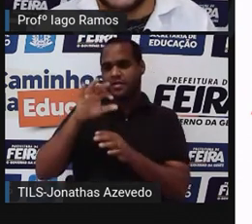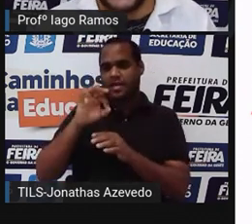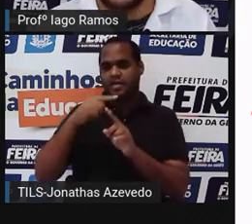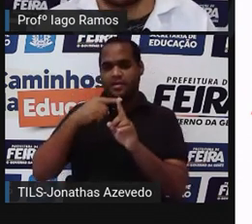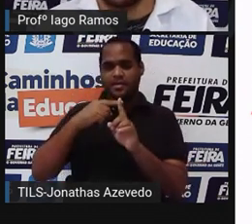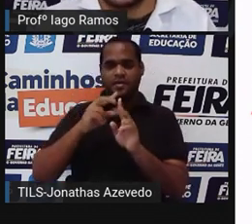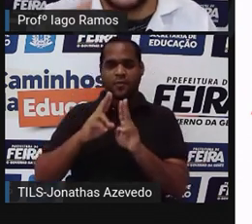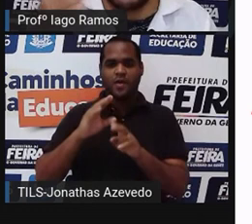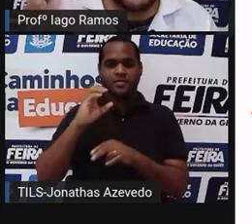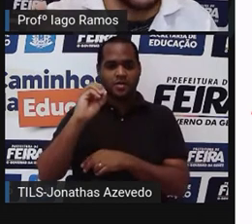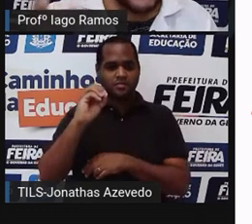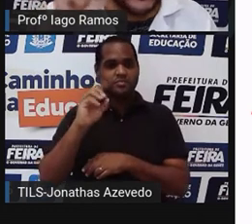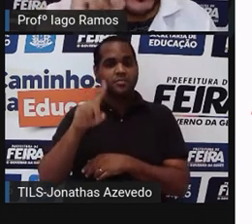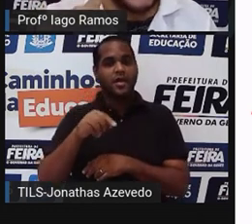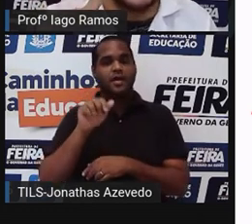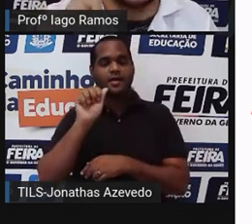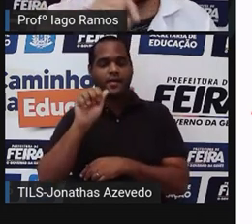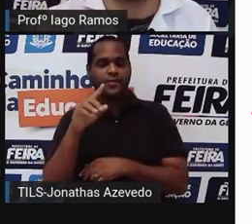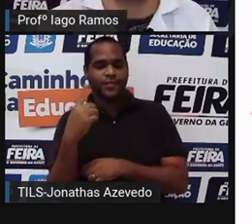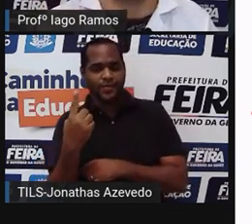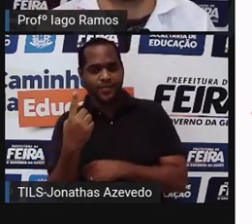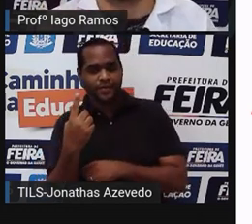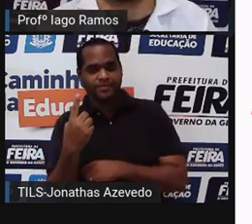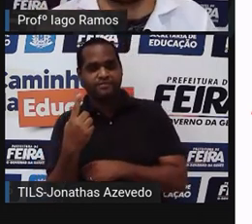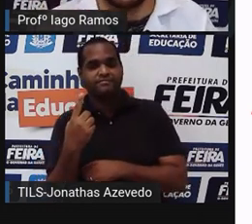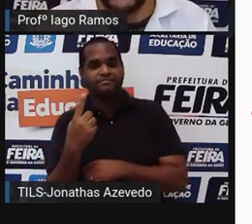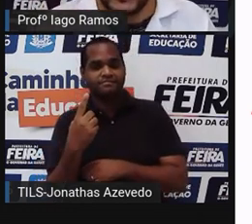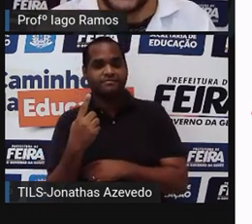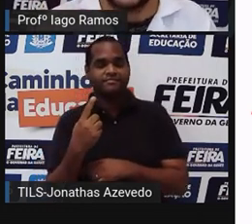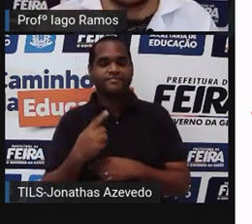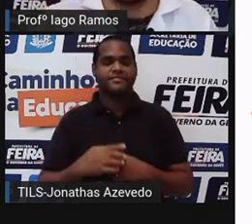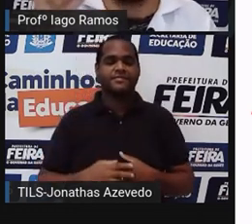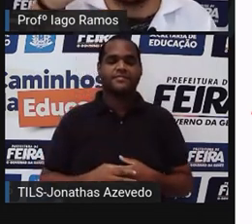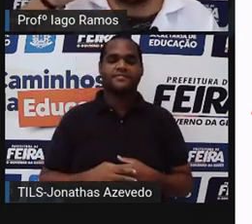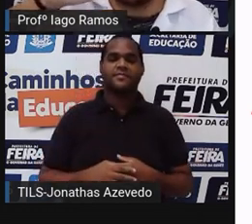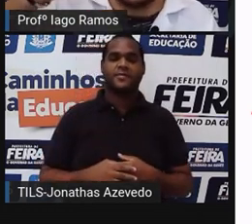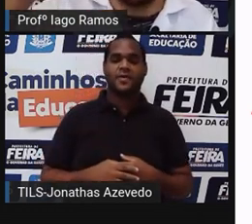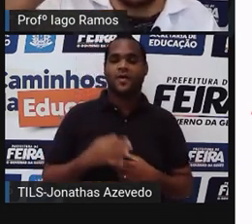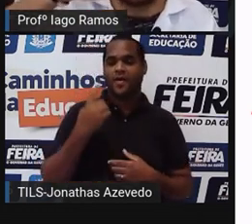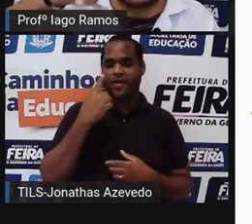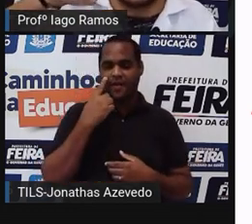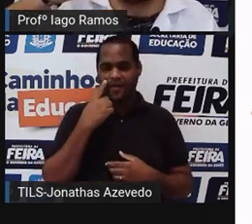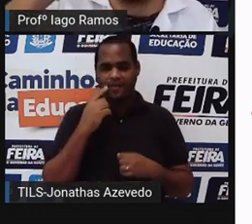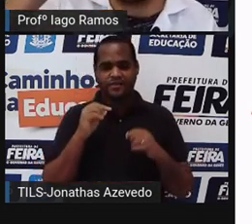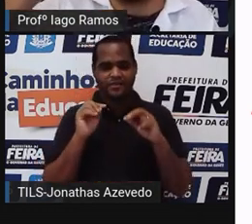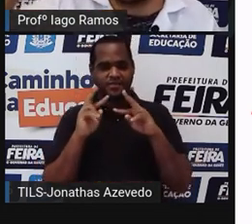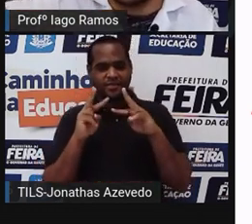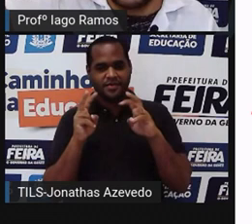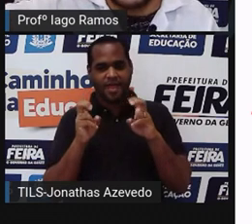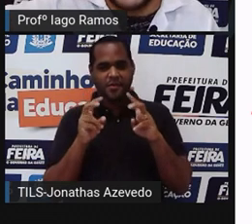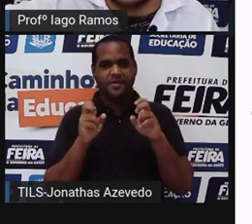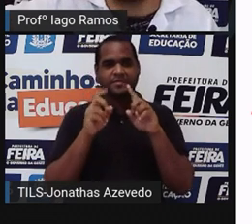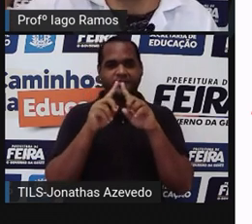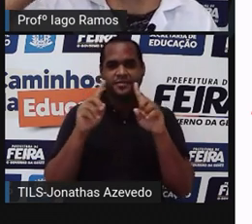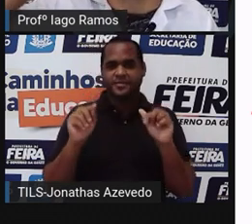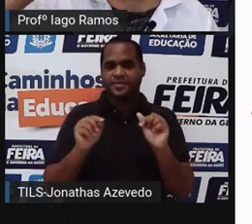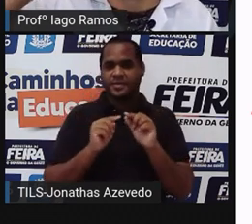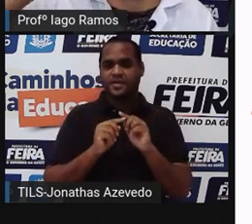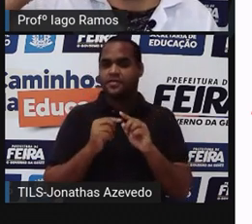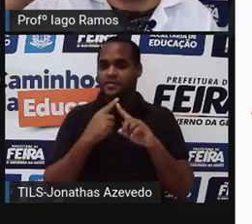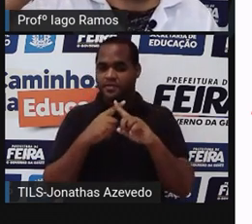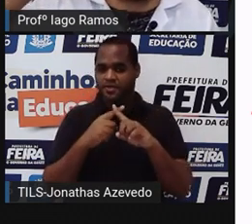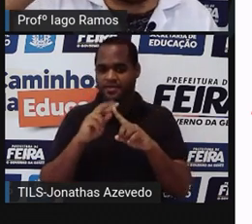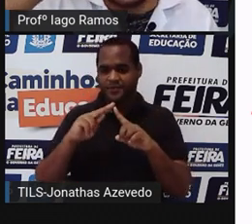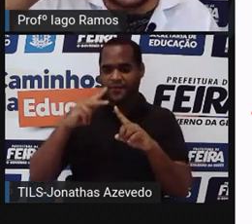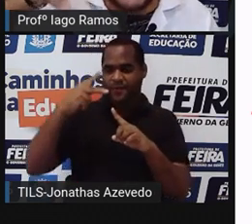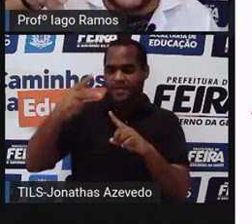igual a zero, o A é 1, eu já disse, quando não aparece é 1, né? Olha para o termo quadrático, que é o x ao quadrado,